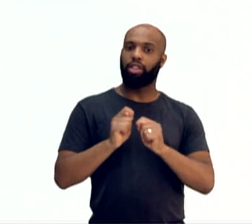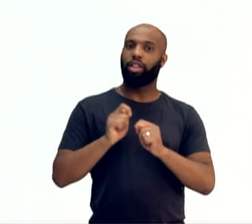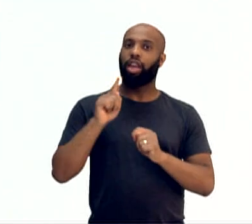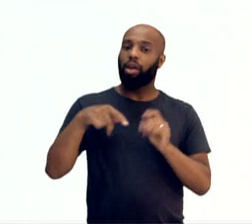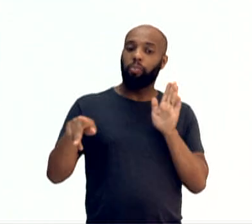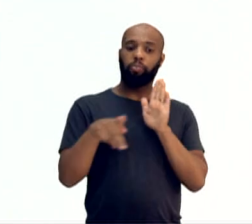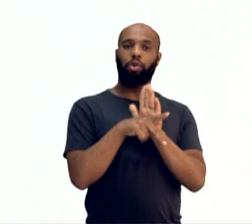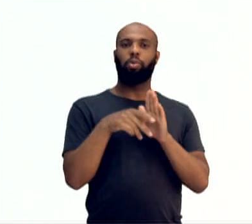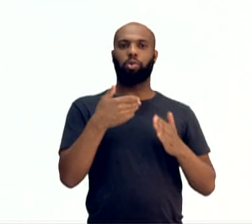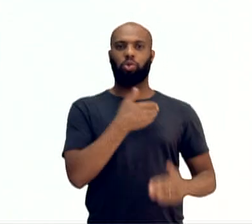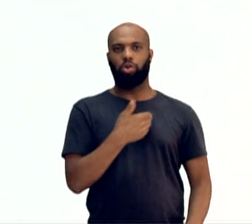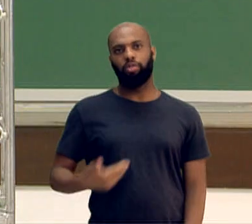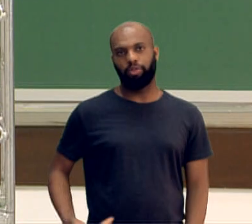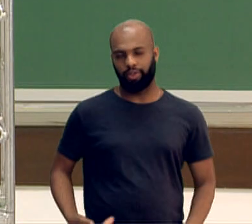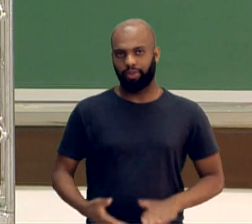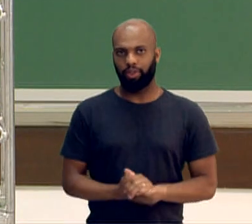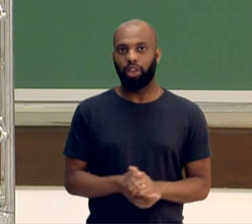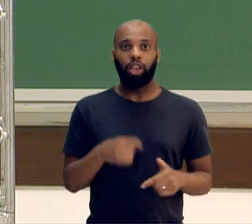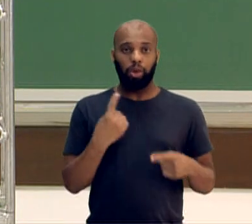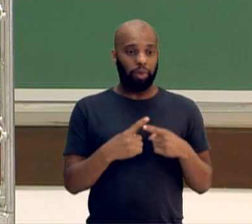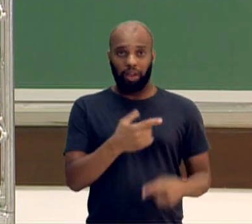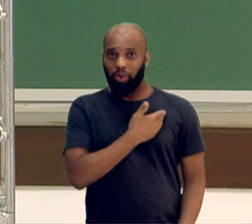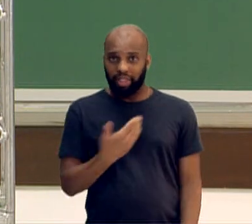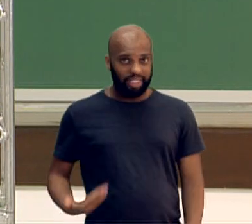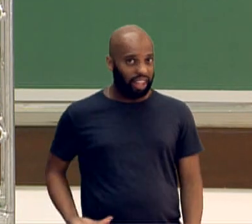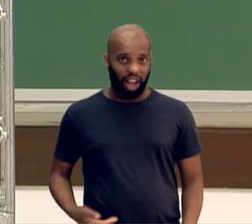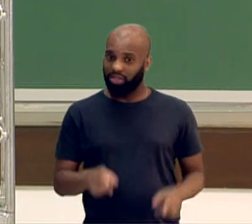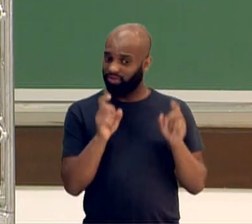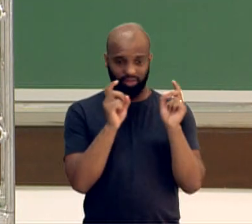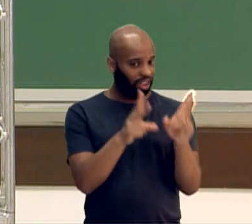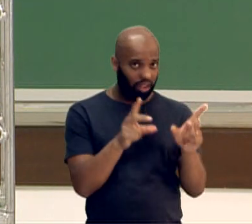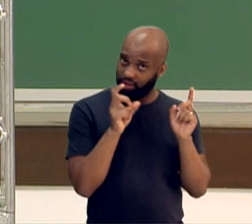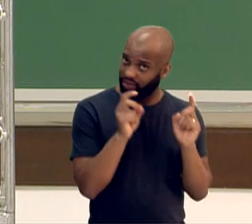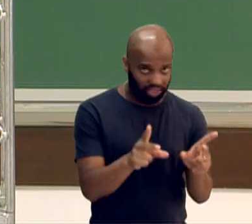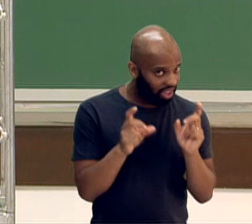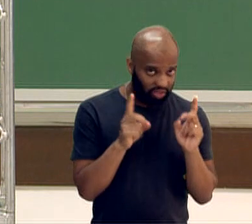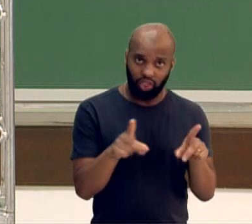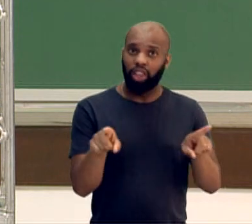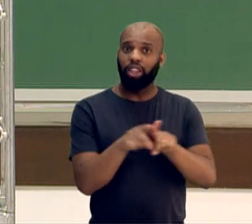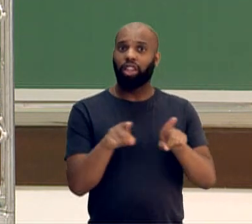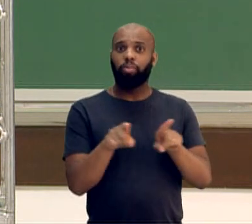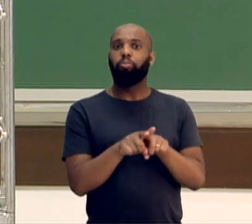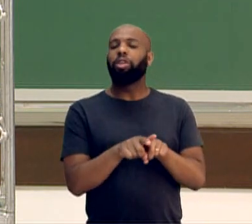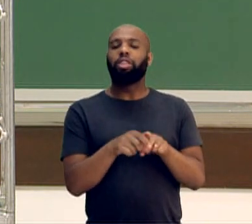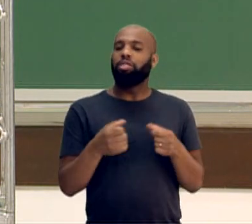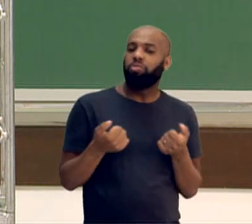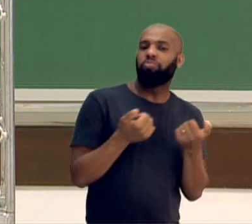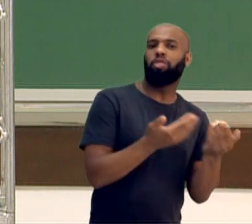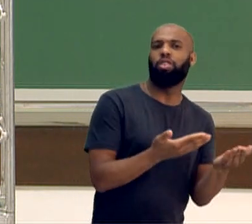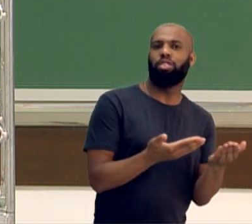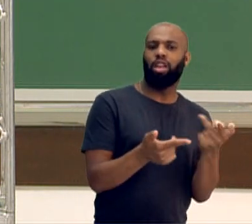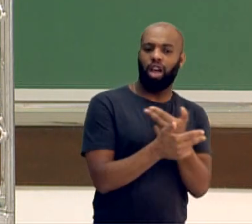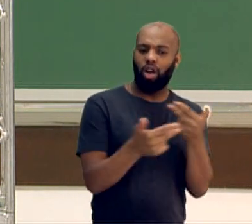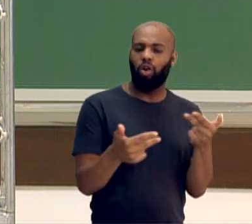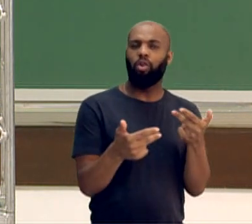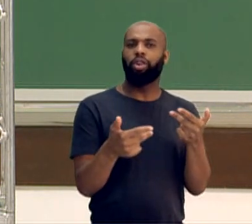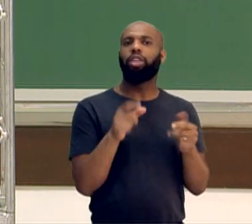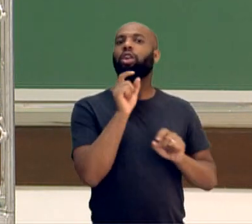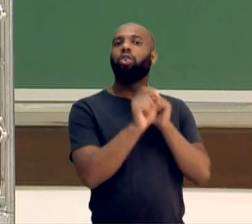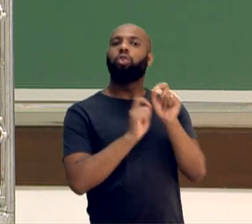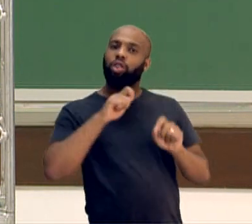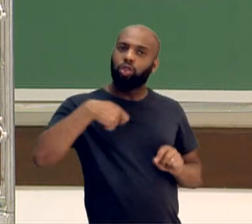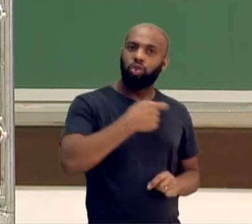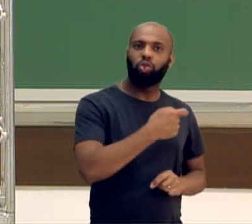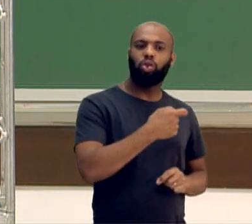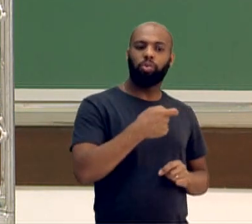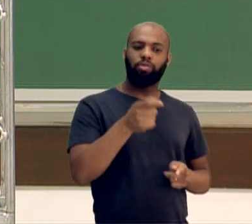do Estado. Né? O Estado não vende, o Estado não concede cessões, né, daquilo que diz respeito às